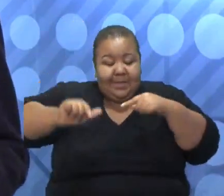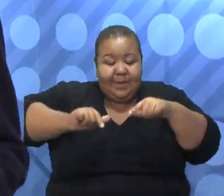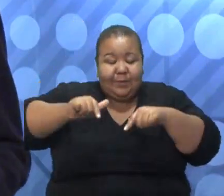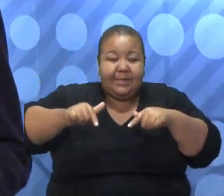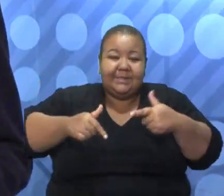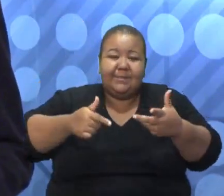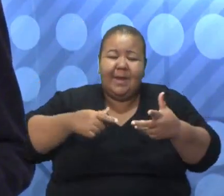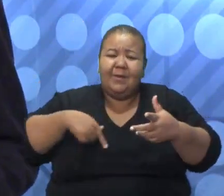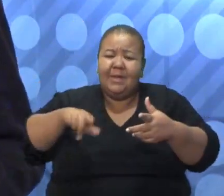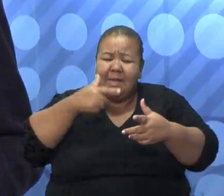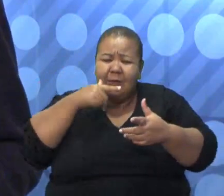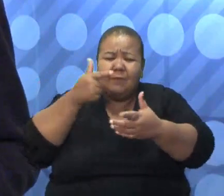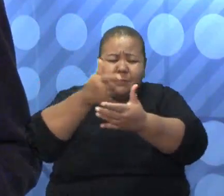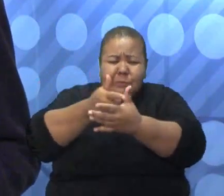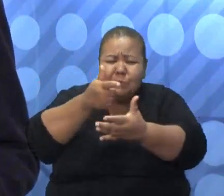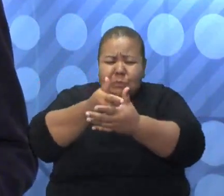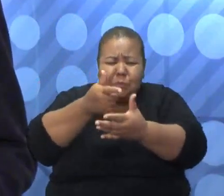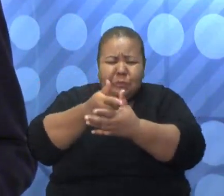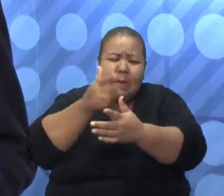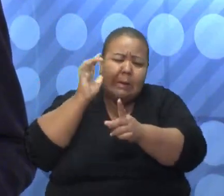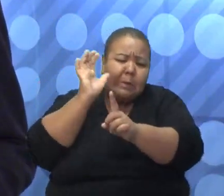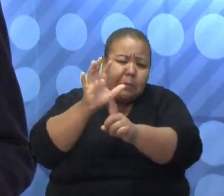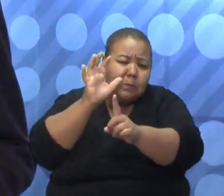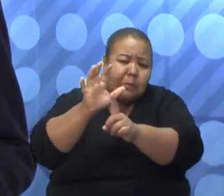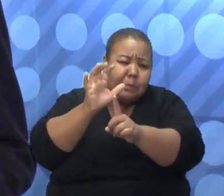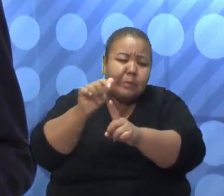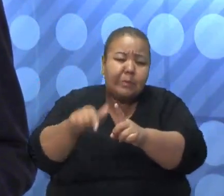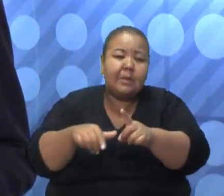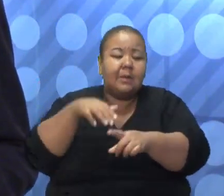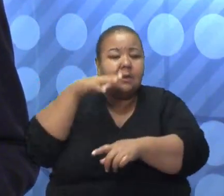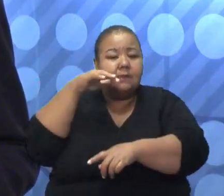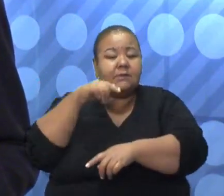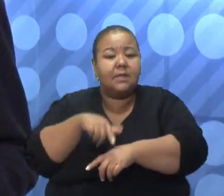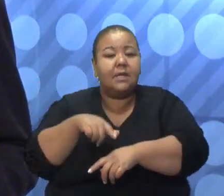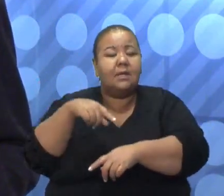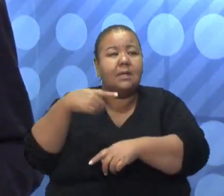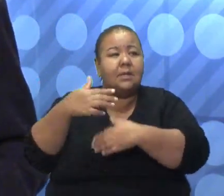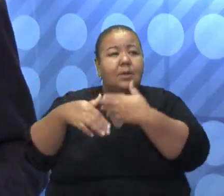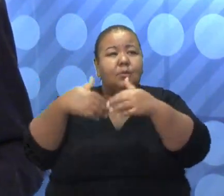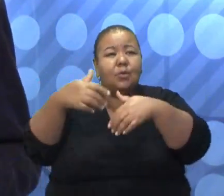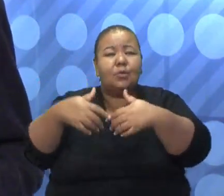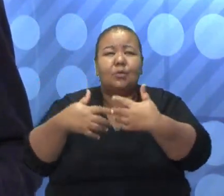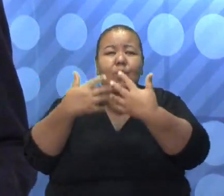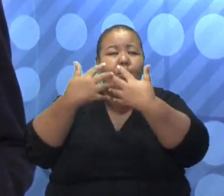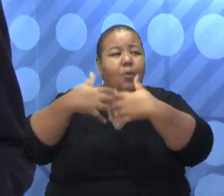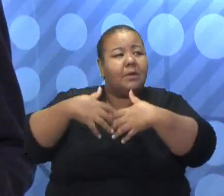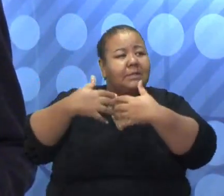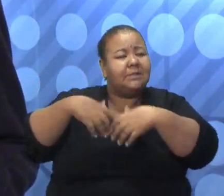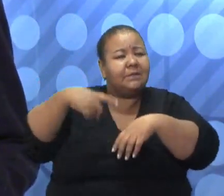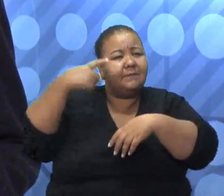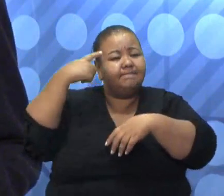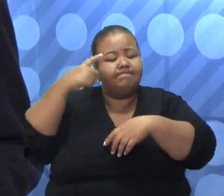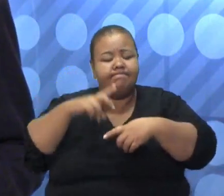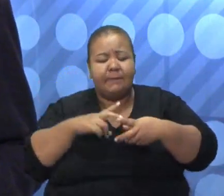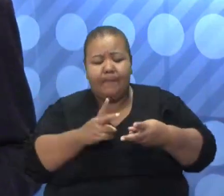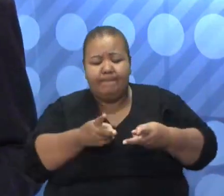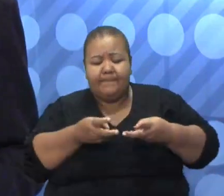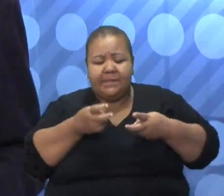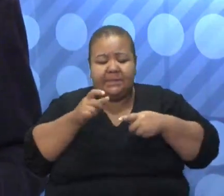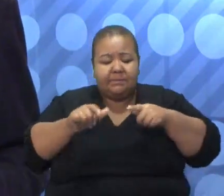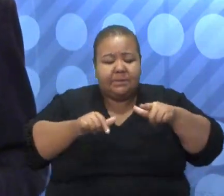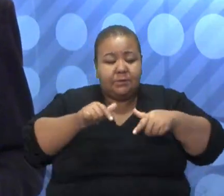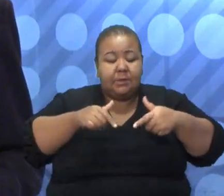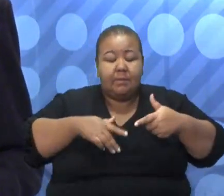uma trégua para esse funcionário, pressão em cima de pressão. Então todo o processo cognitivo dele, né, de percepção e tudo mais do trabalho, acaba